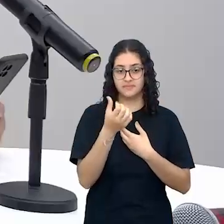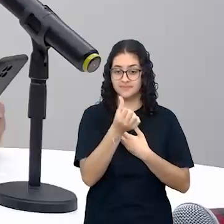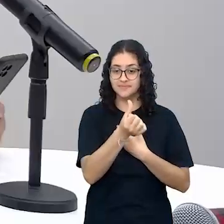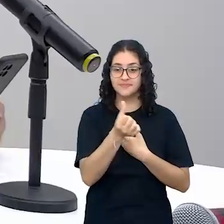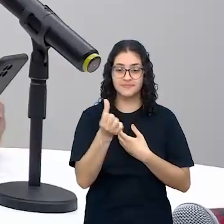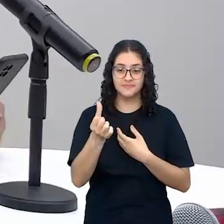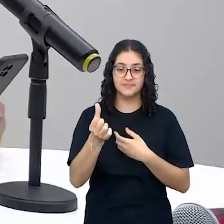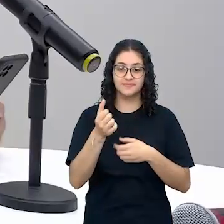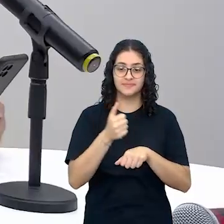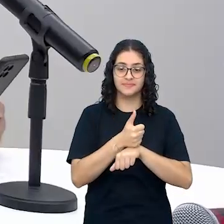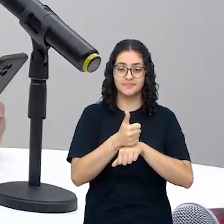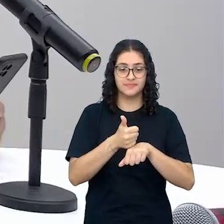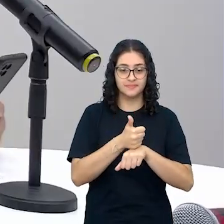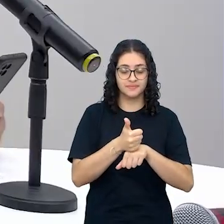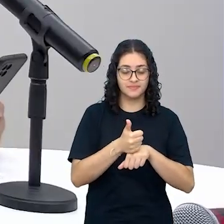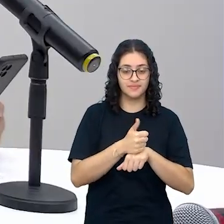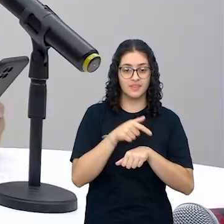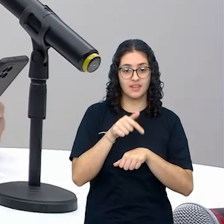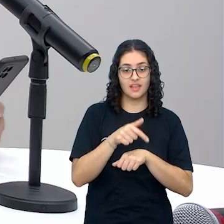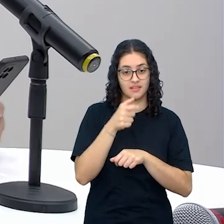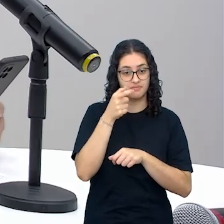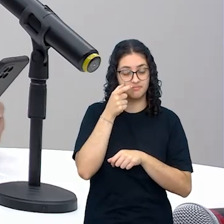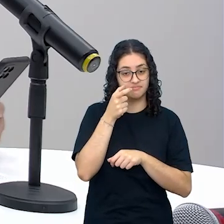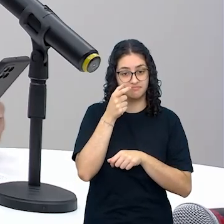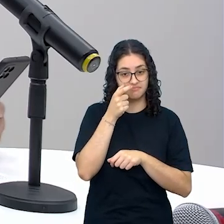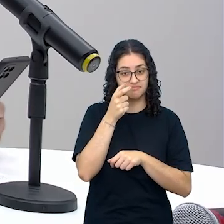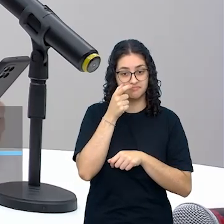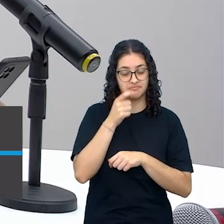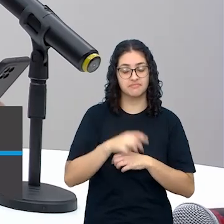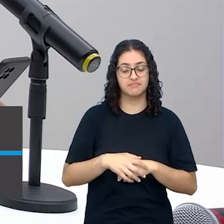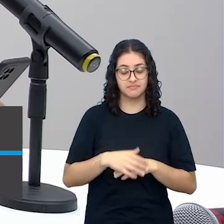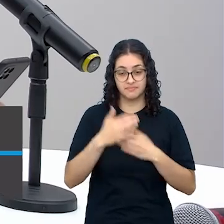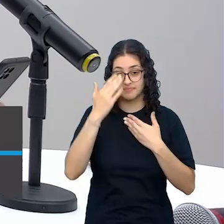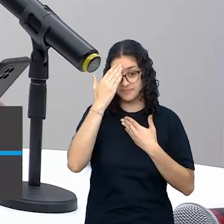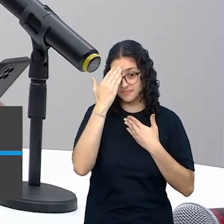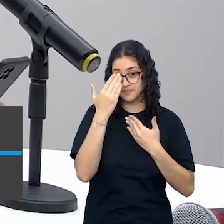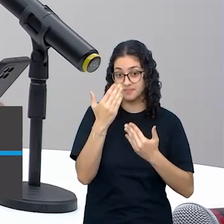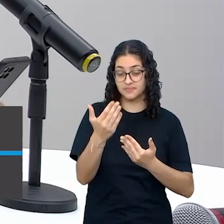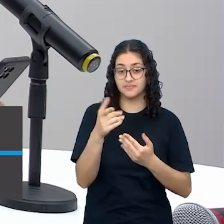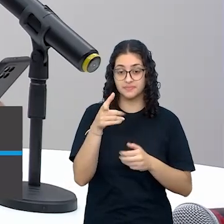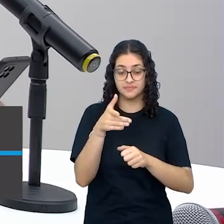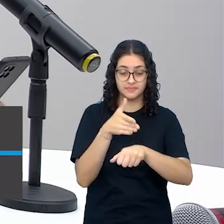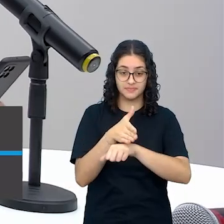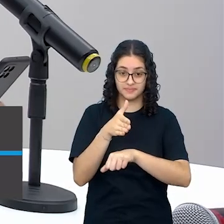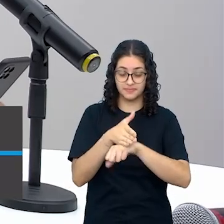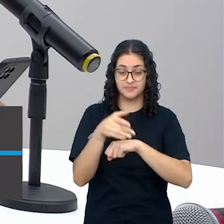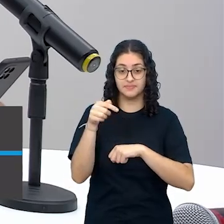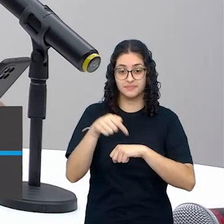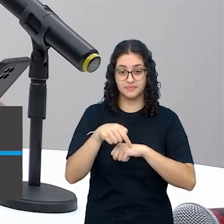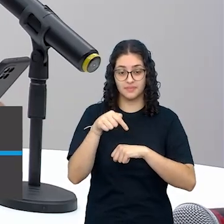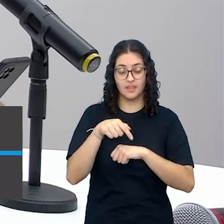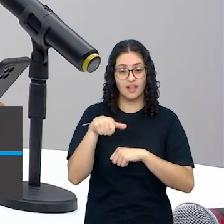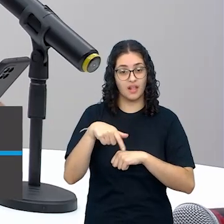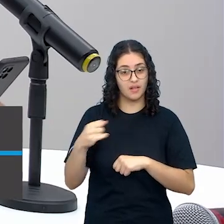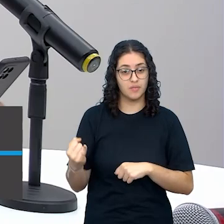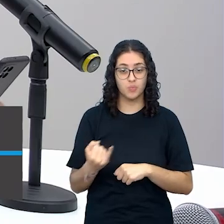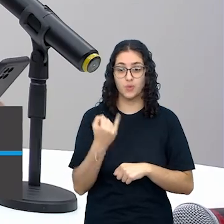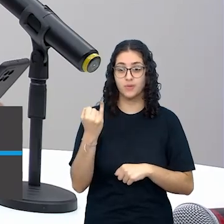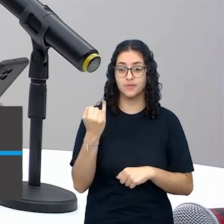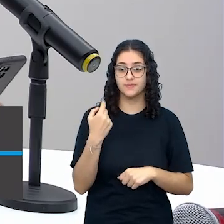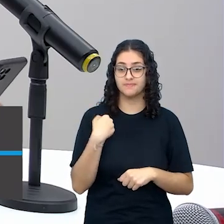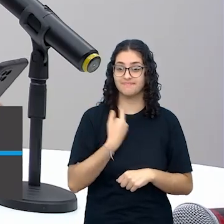466 profissionais aí que estão assistindo ao vivo, né? Muito obrigado. A participação de vocês é muito importante para todos